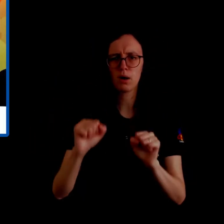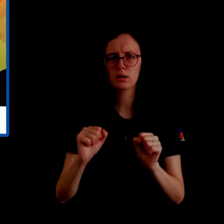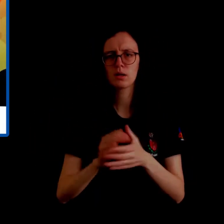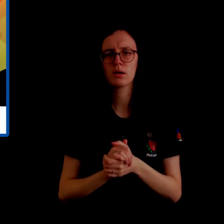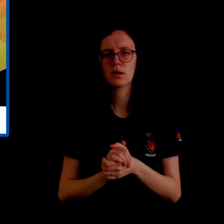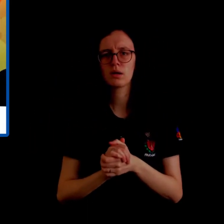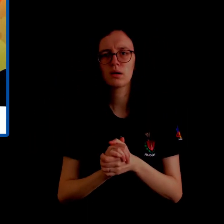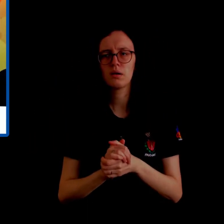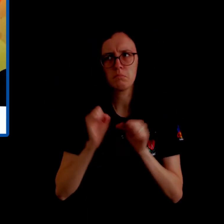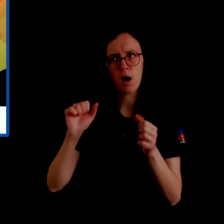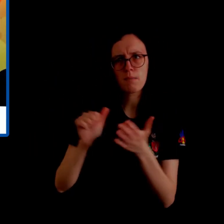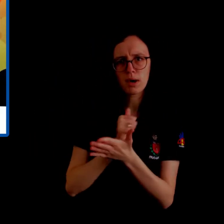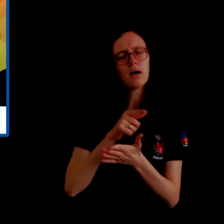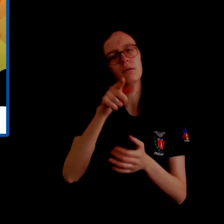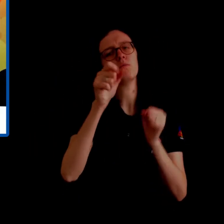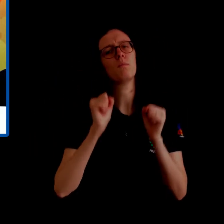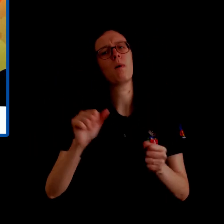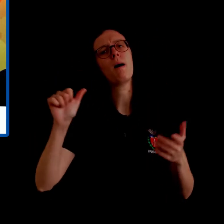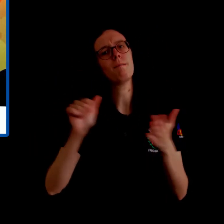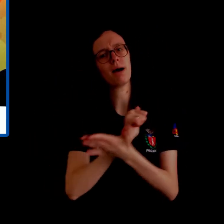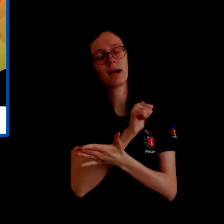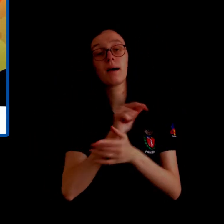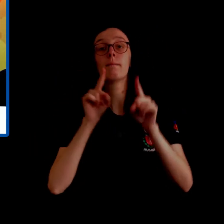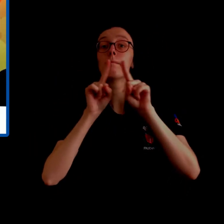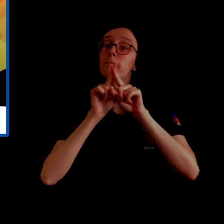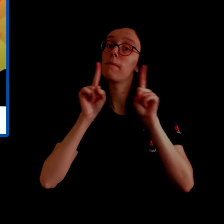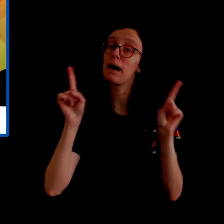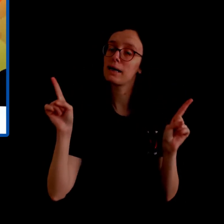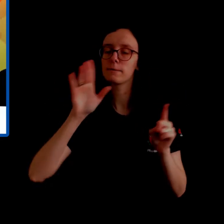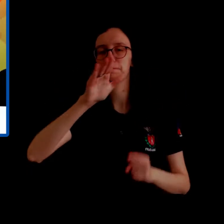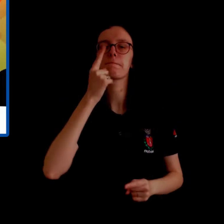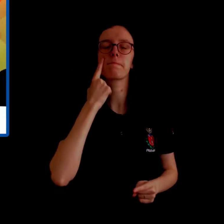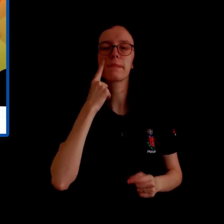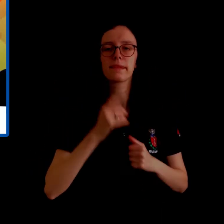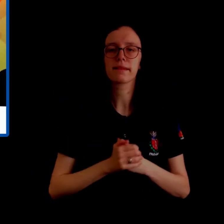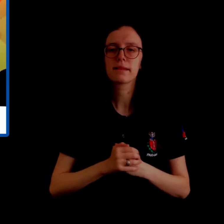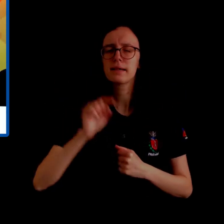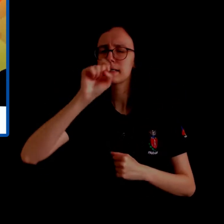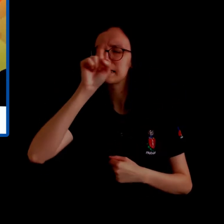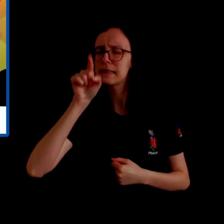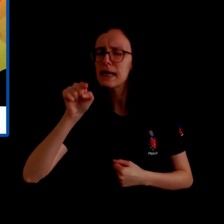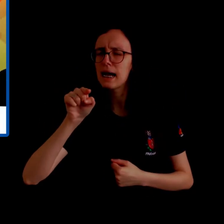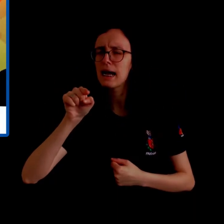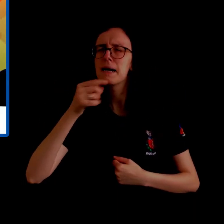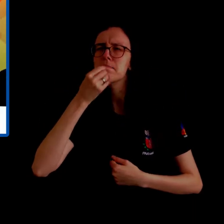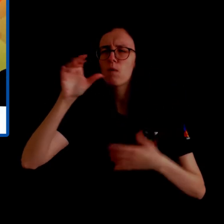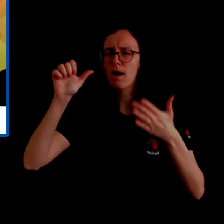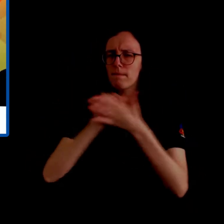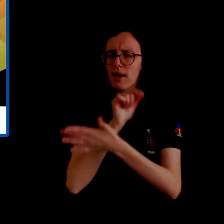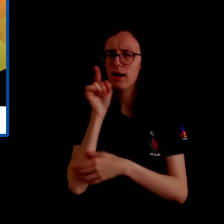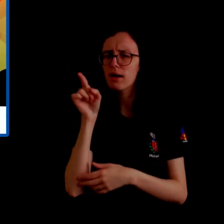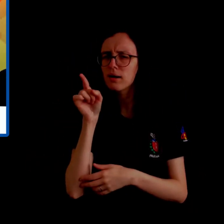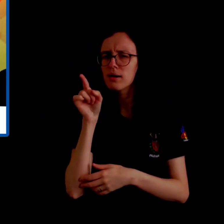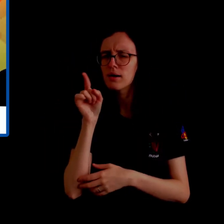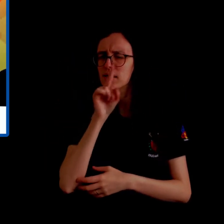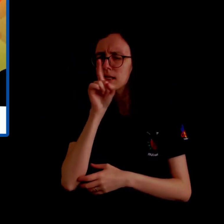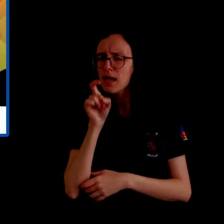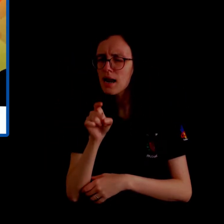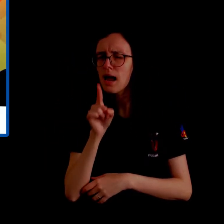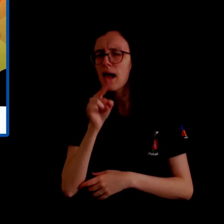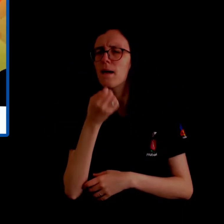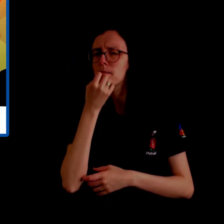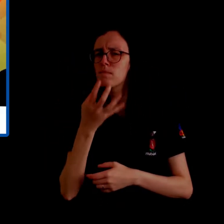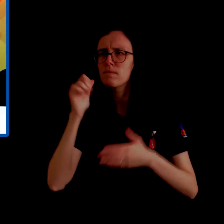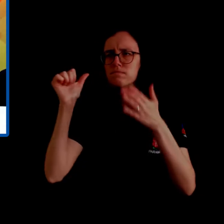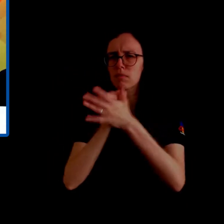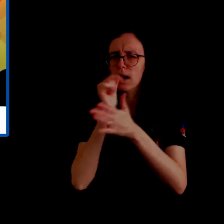Poder apagar? Você pode. Mas, vamos lá, será que compensa apagar esse formulário? Será que compensa apagar essa